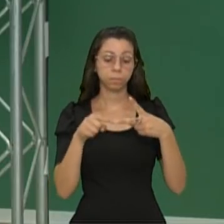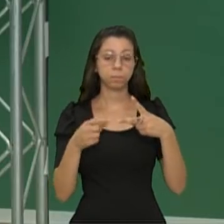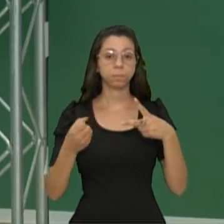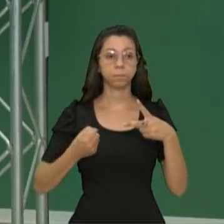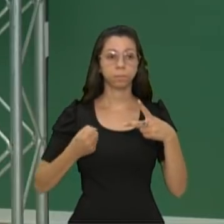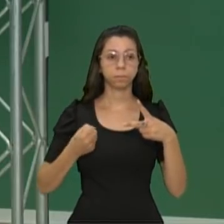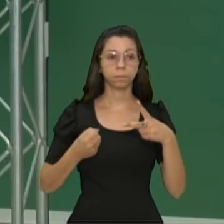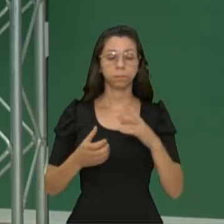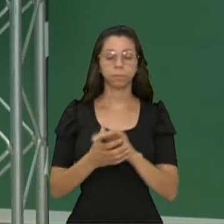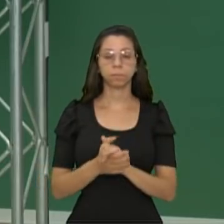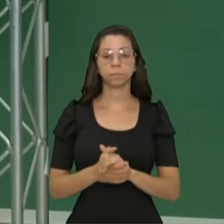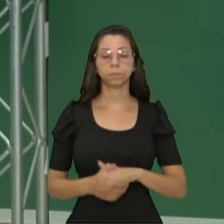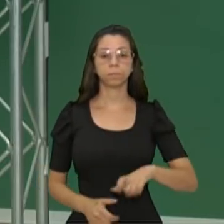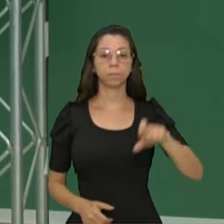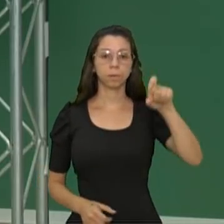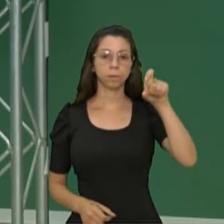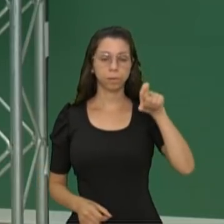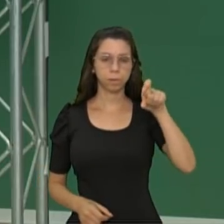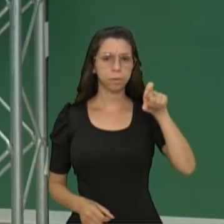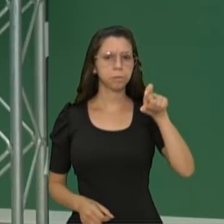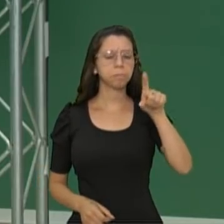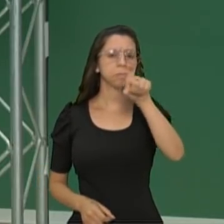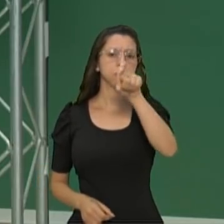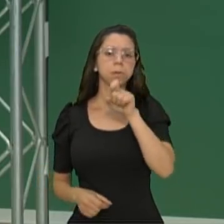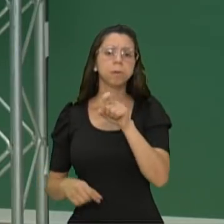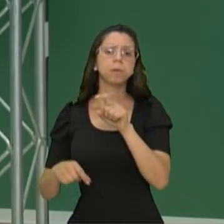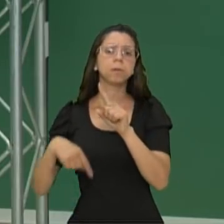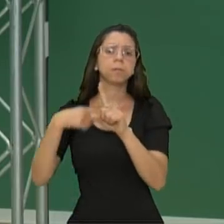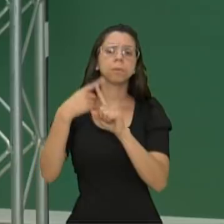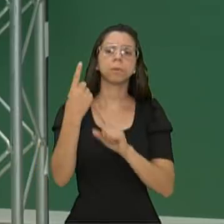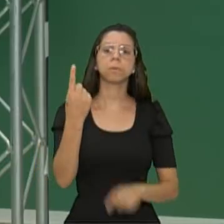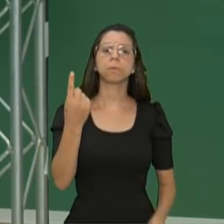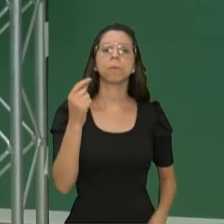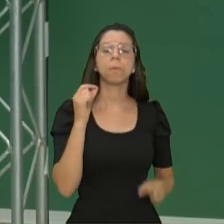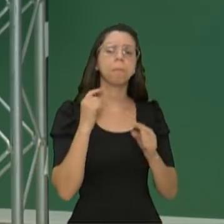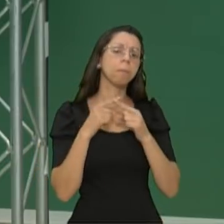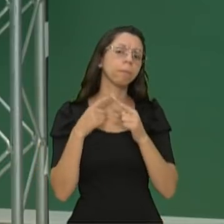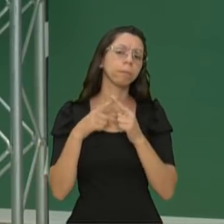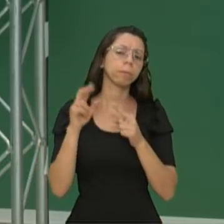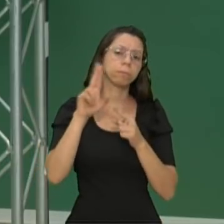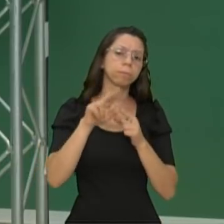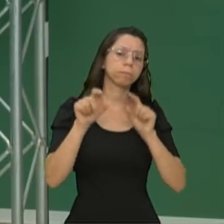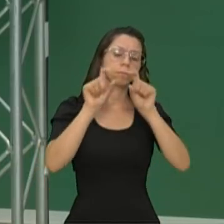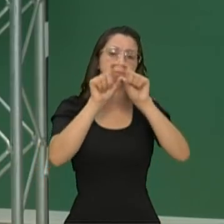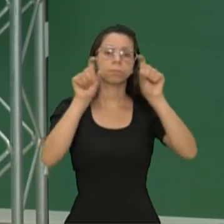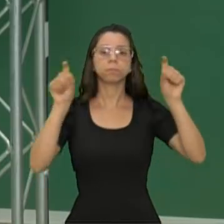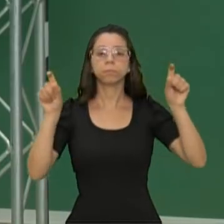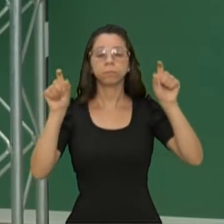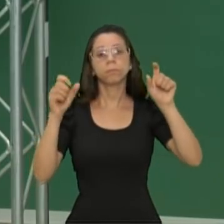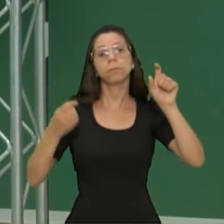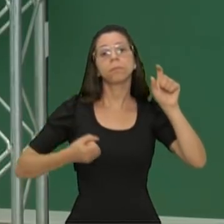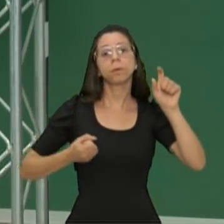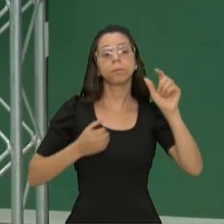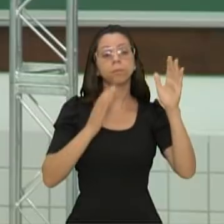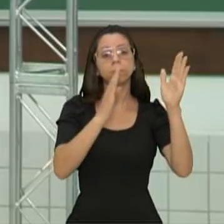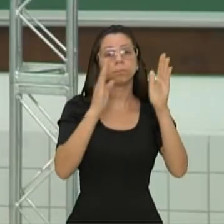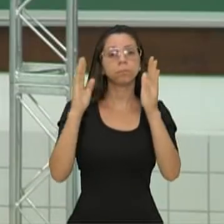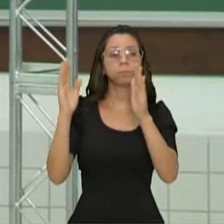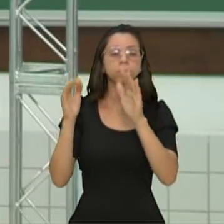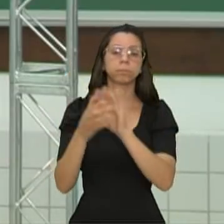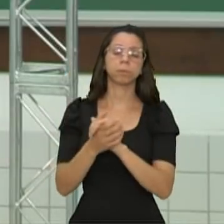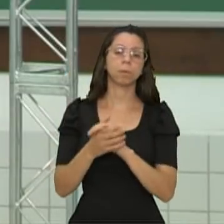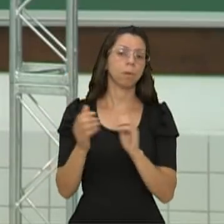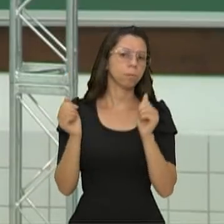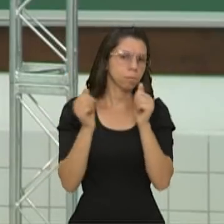por x e x mais 1. Por que nós podemos utilizar essa representação para números consecutivos? Pensa o seguinte